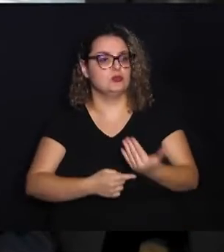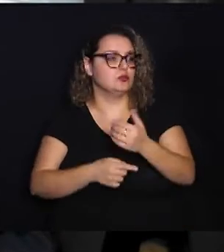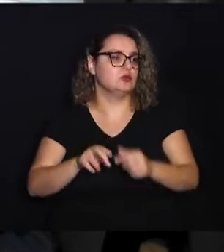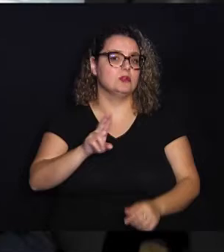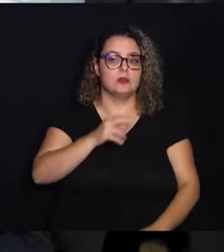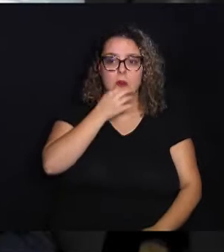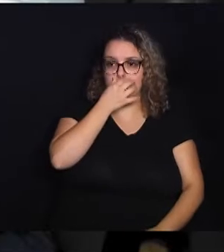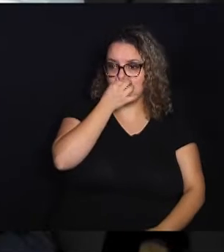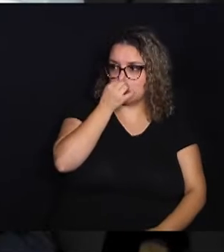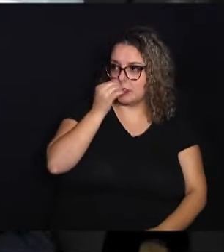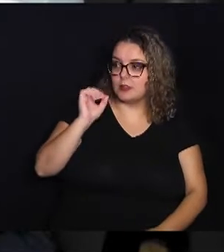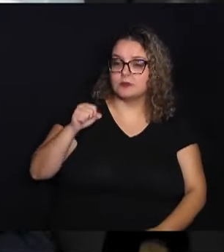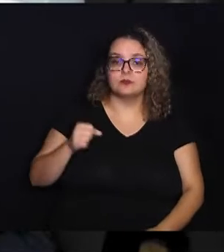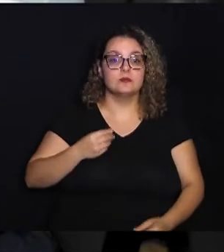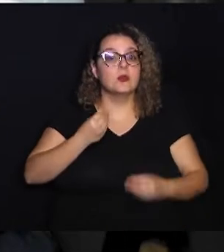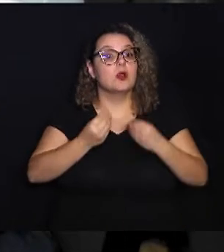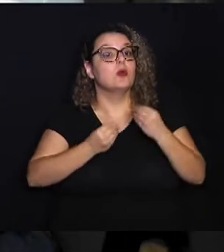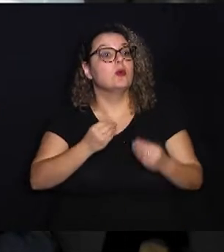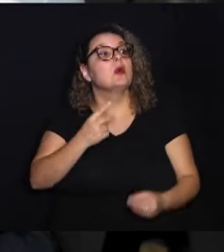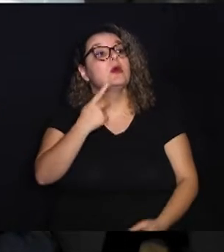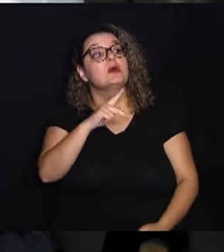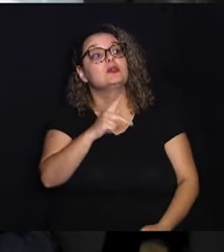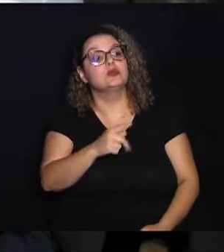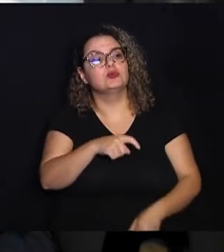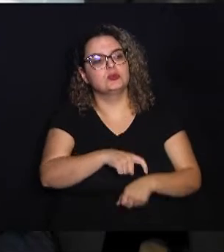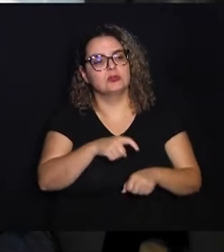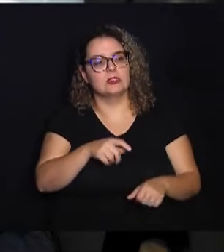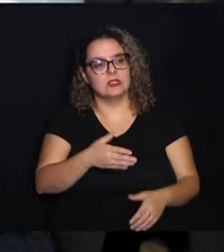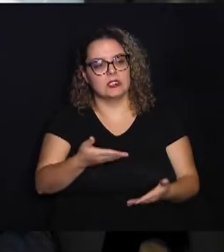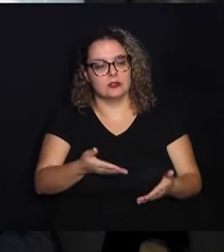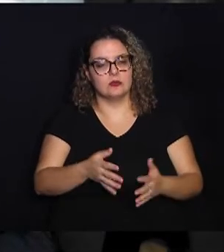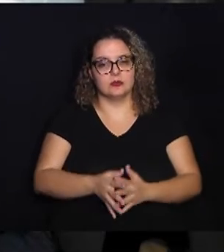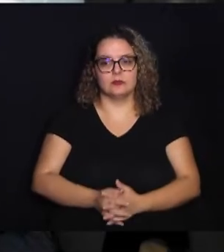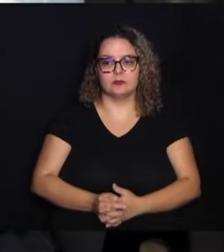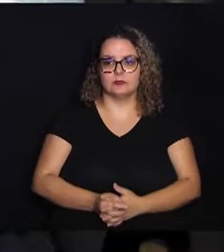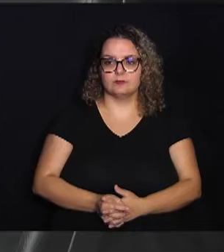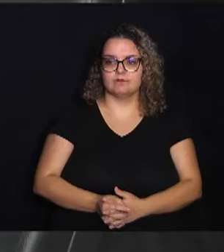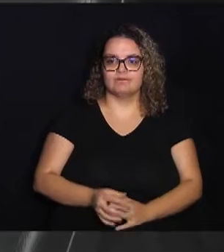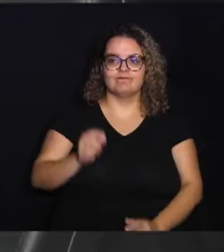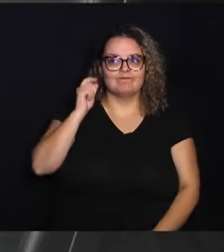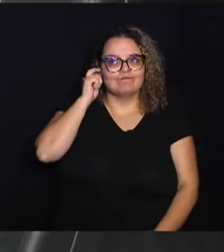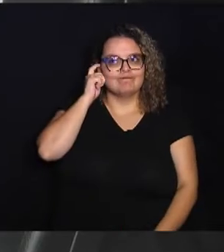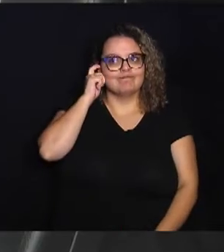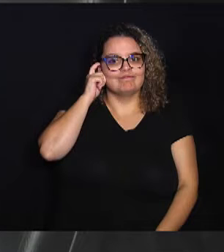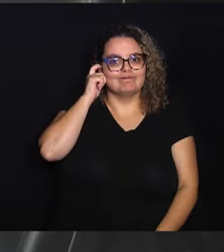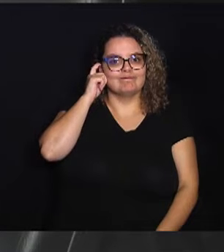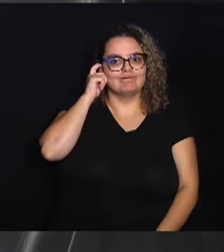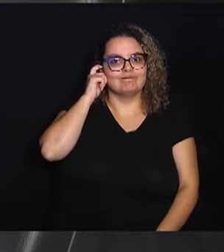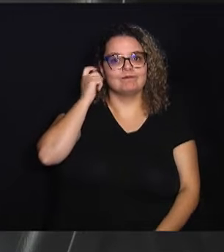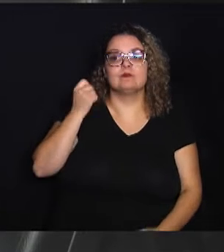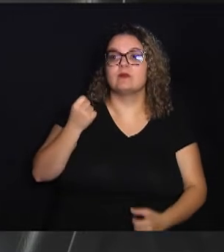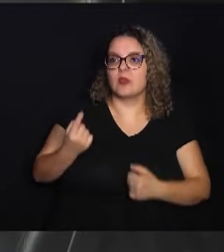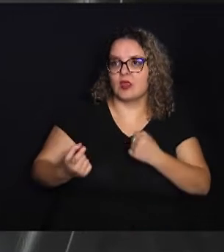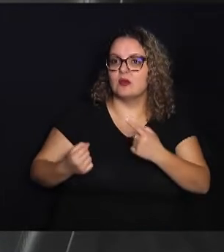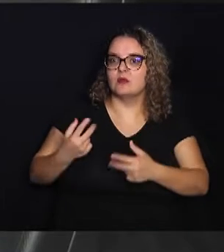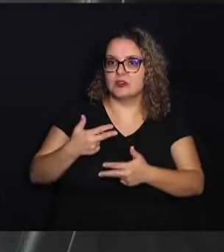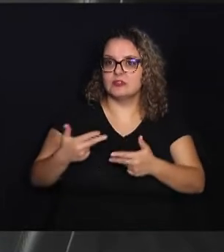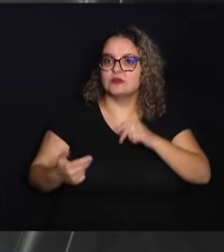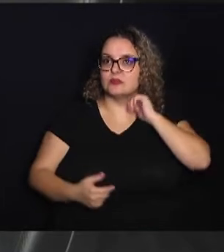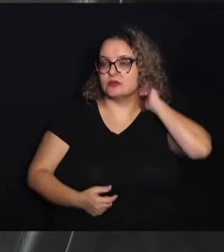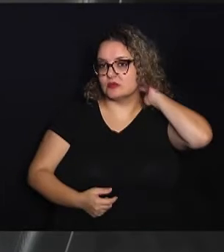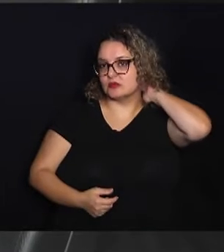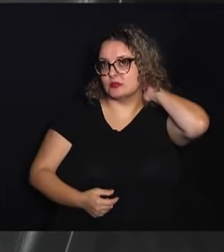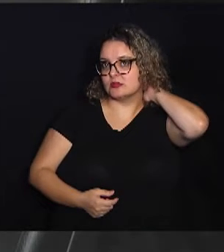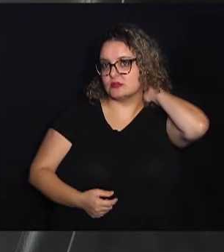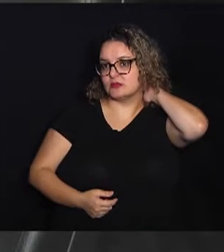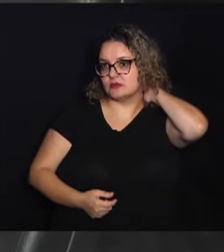tecnologia e tudo mais. Sim. Como foi a sua naquele período, então, Major? Na verdade, teve até algumas coisas que aconteceram, que a gente